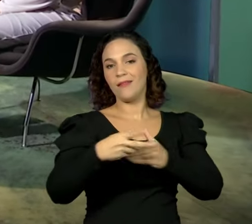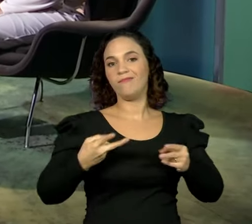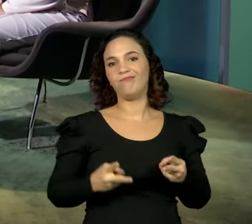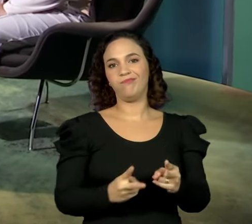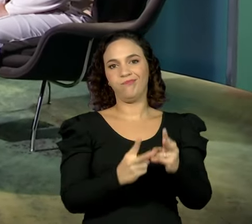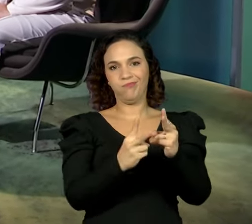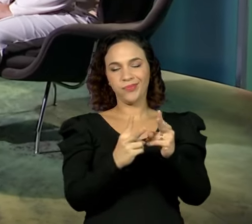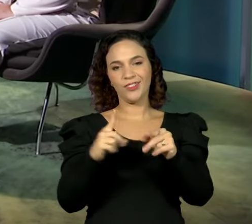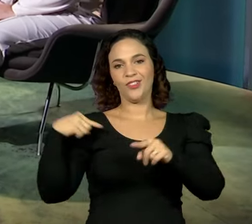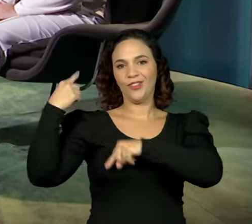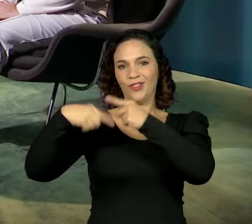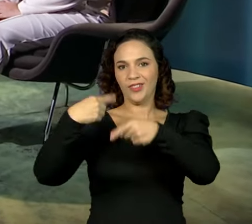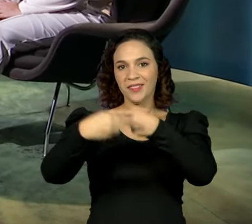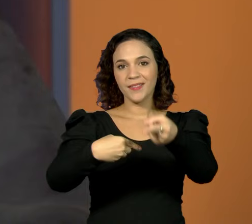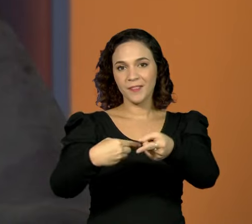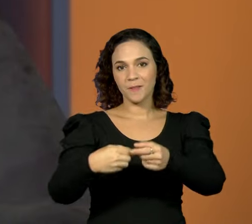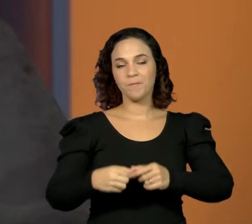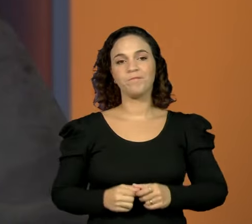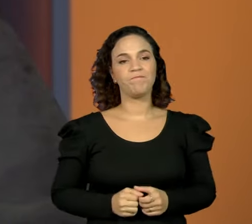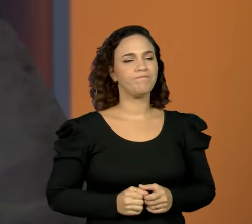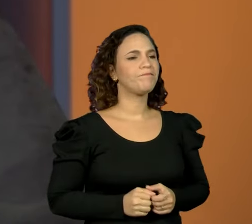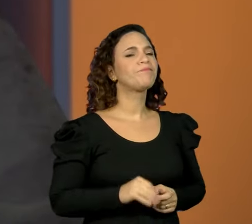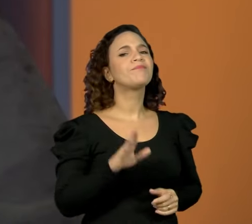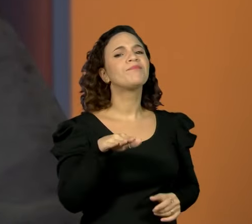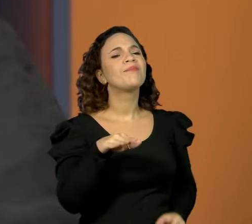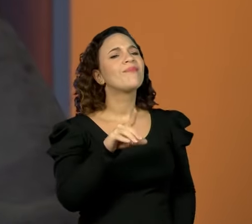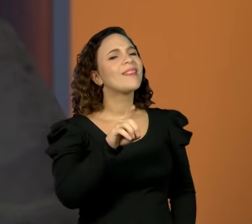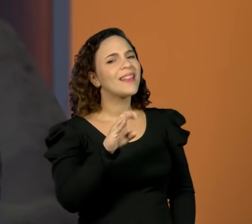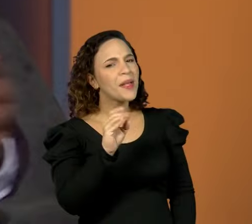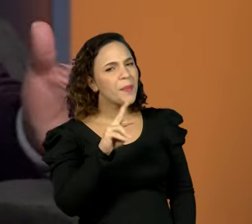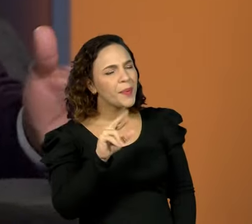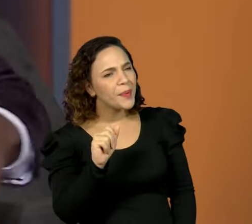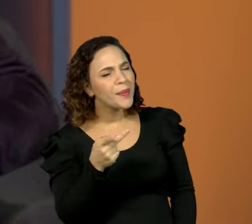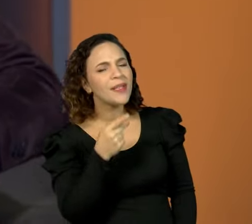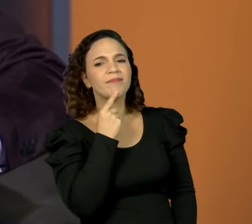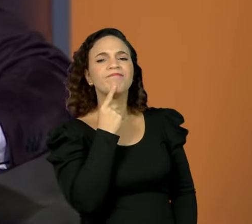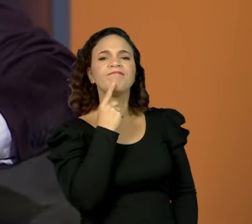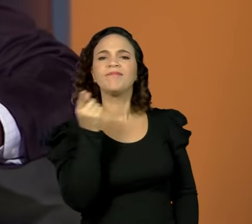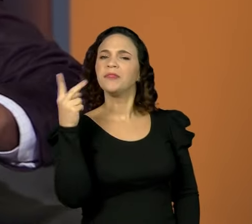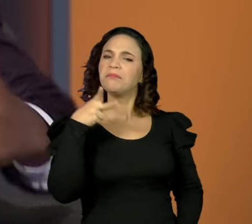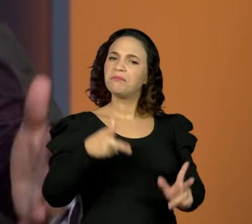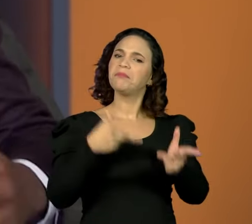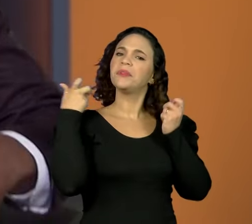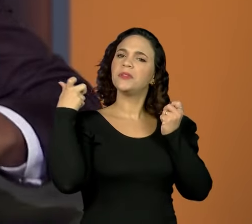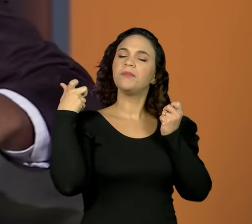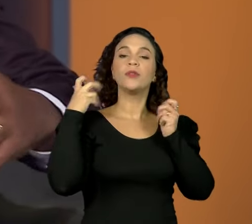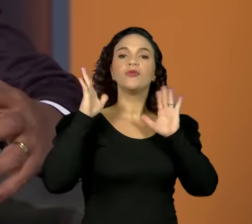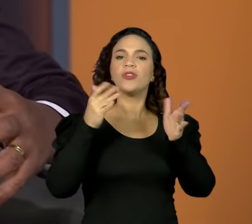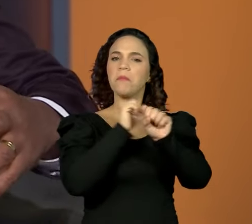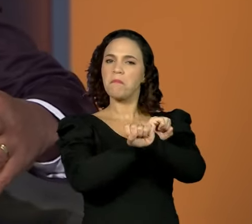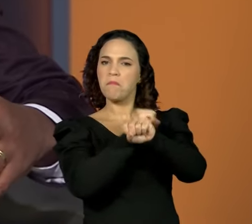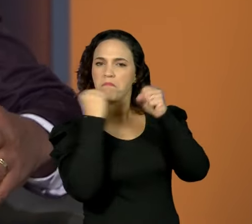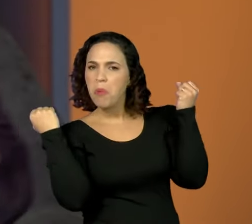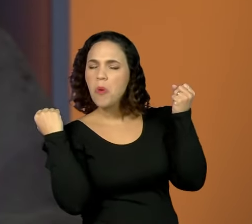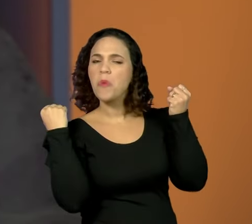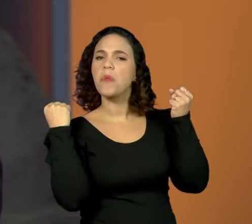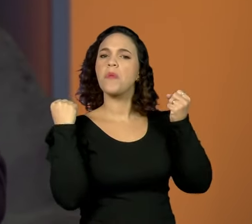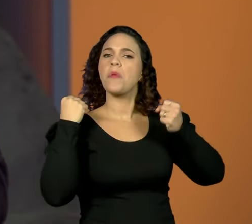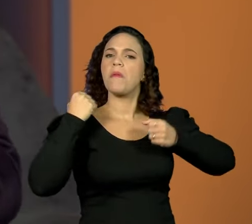das próximas gerações que estão por vir. Débora, de toda maneira a gente viu que nessa trajetória pós-abolição,